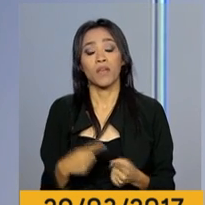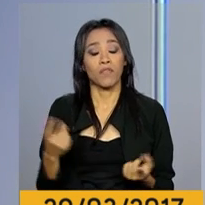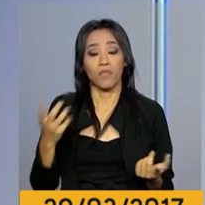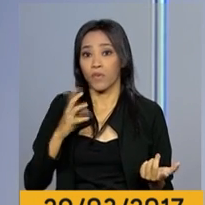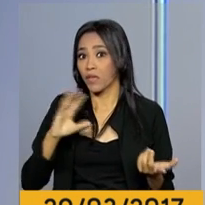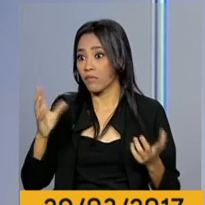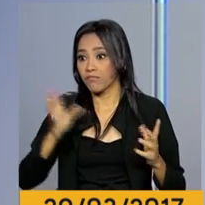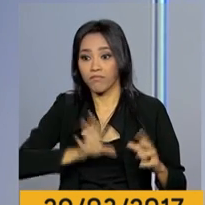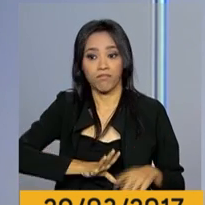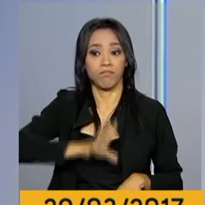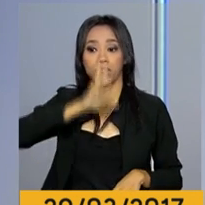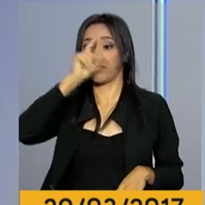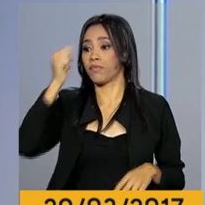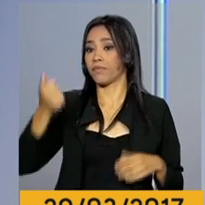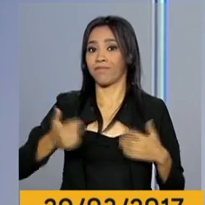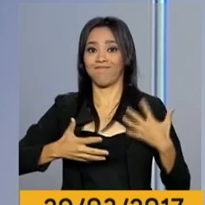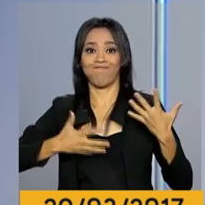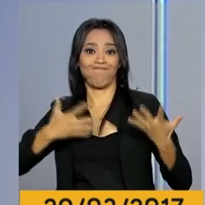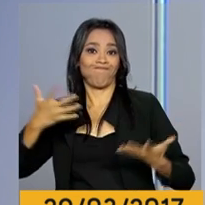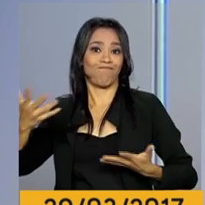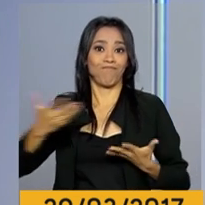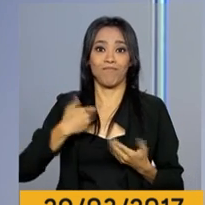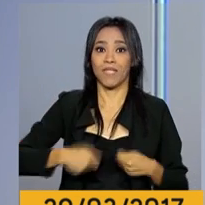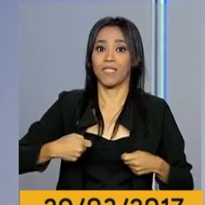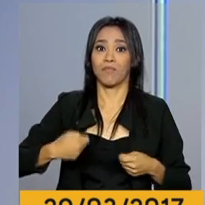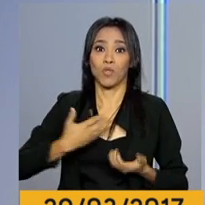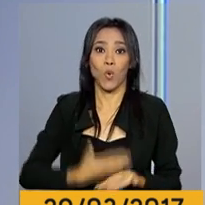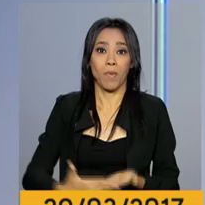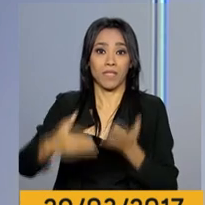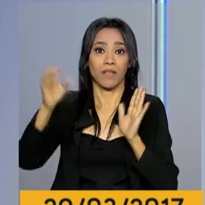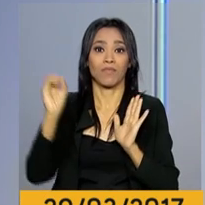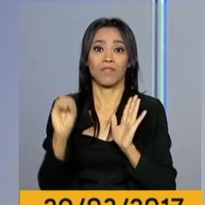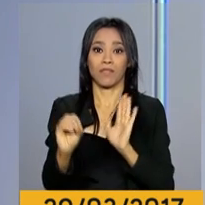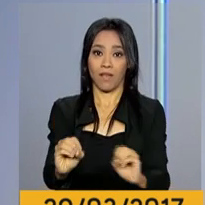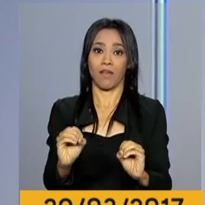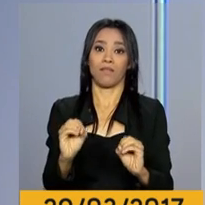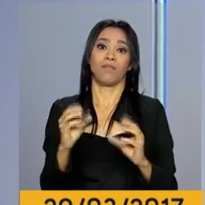significava que iniciar do zero